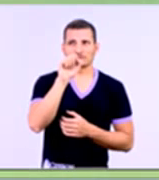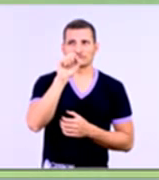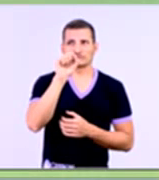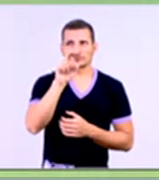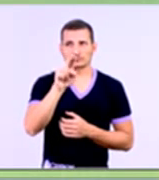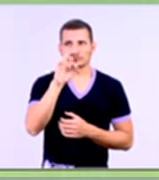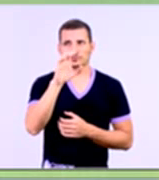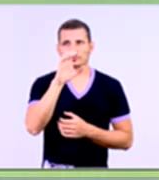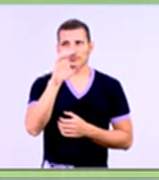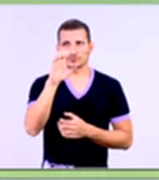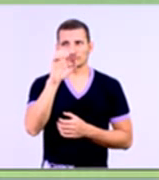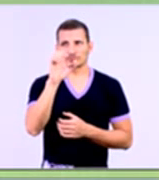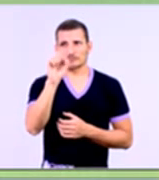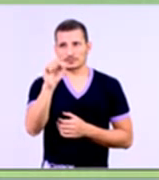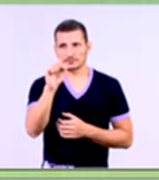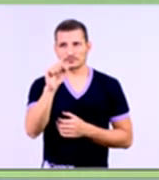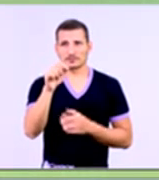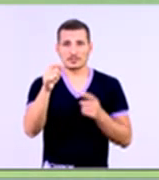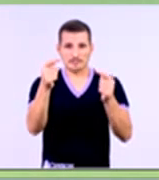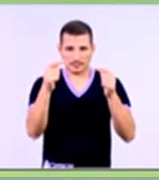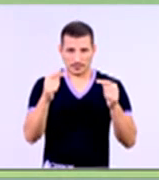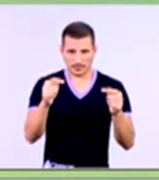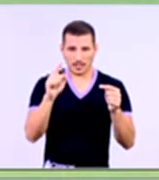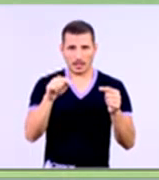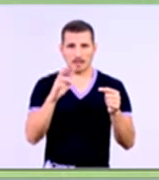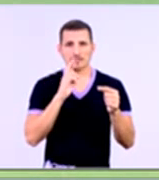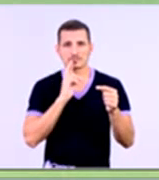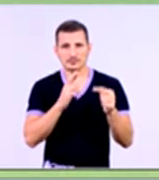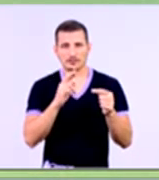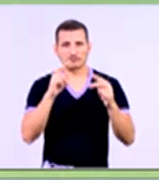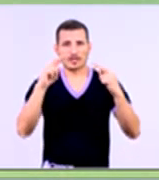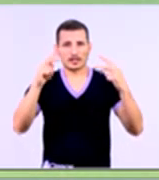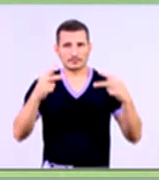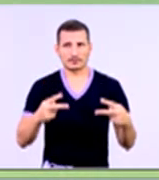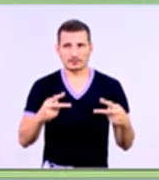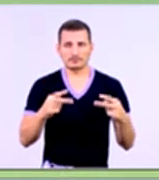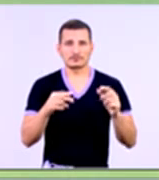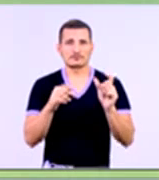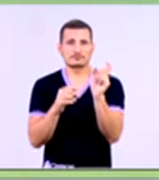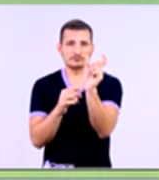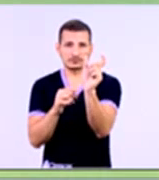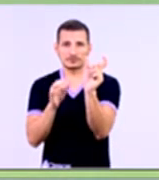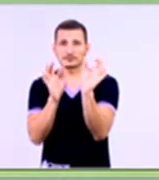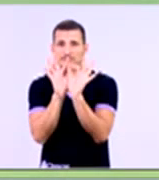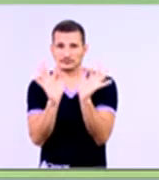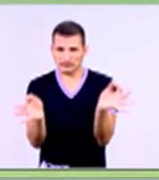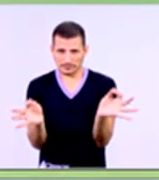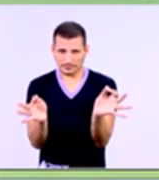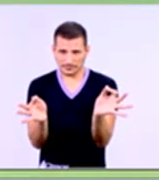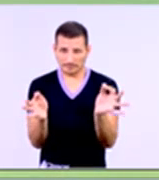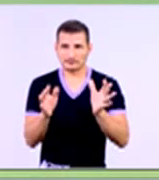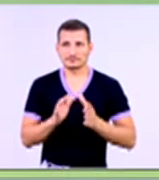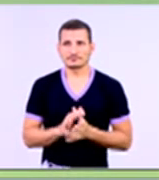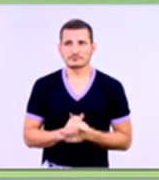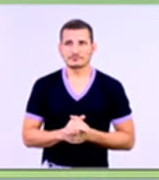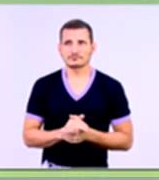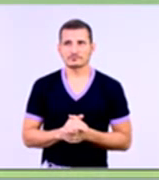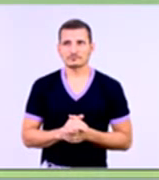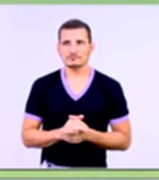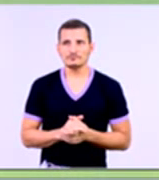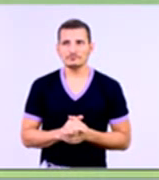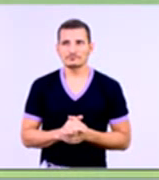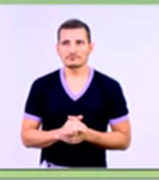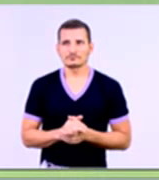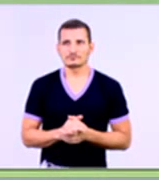Aqui é o resultado em HTML. Observem, um botão simples, que é este primeiro exemplo. Um